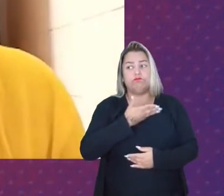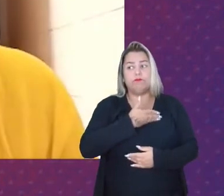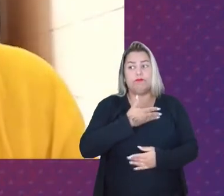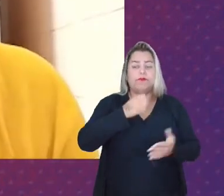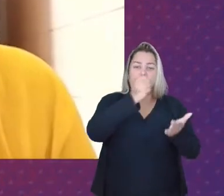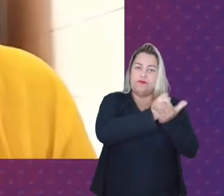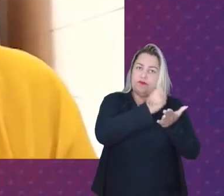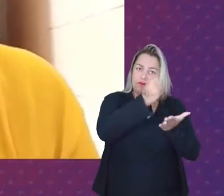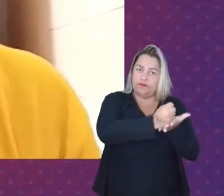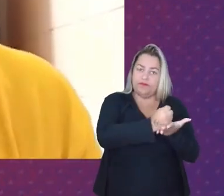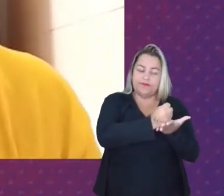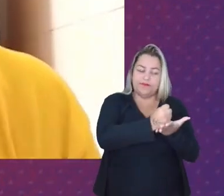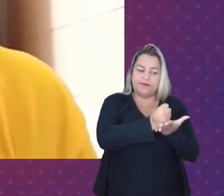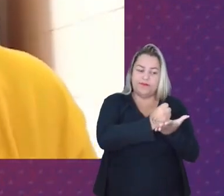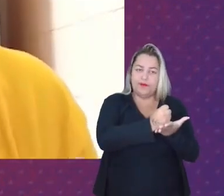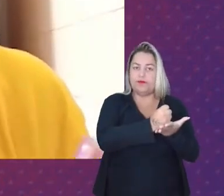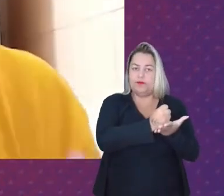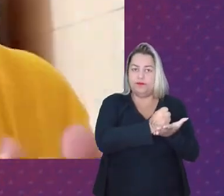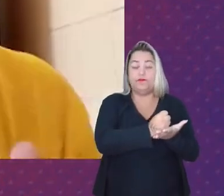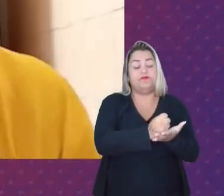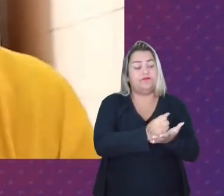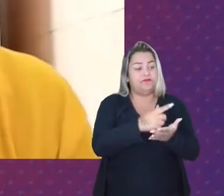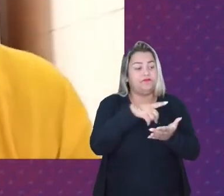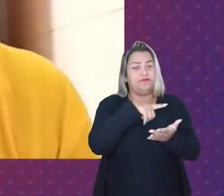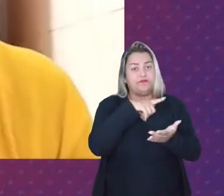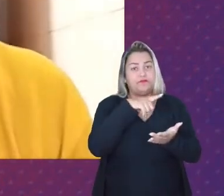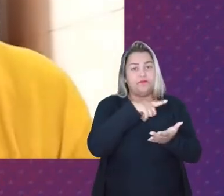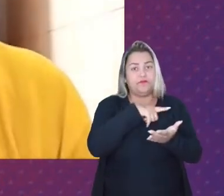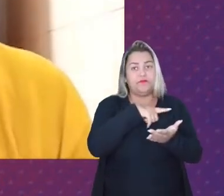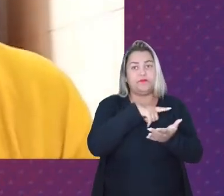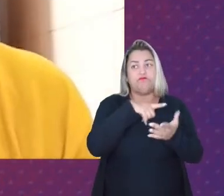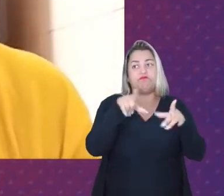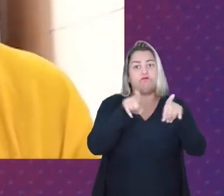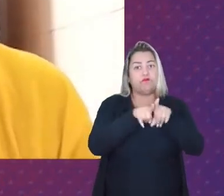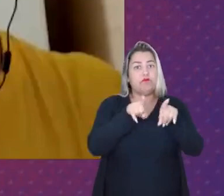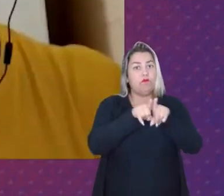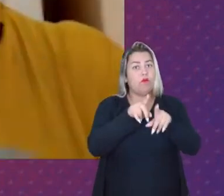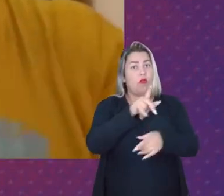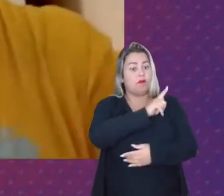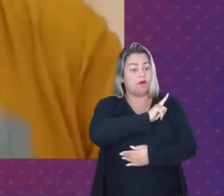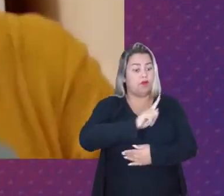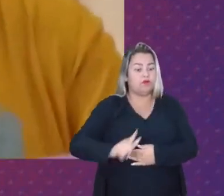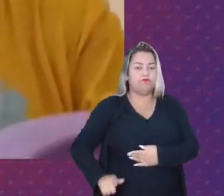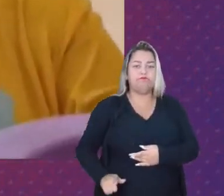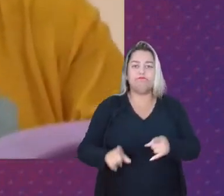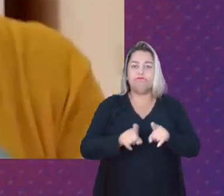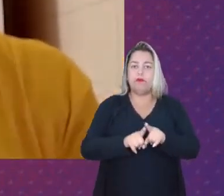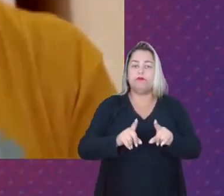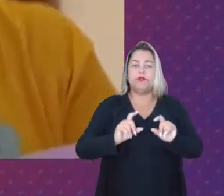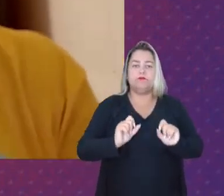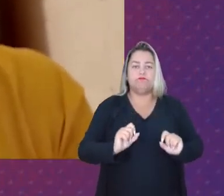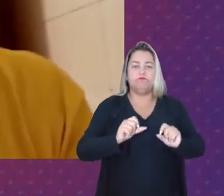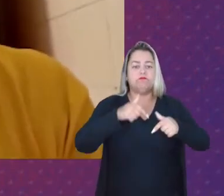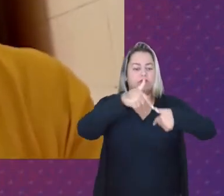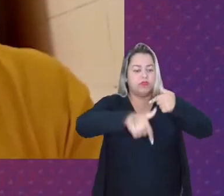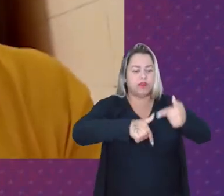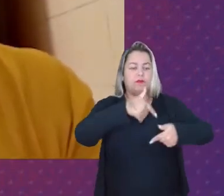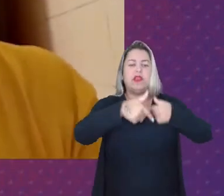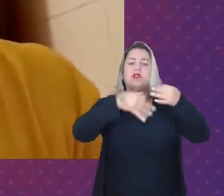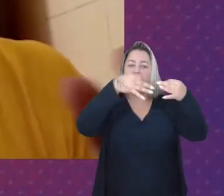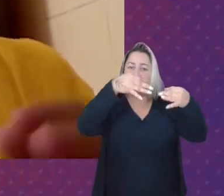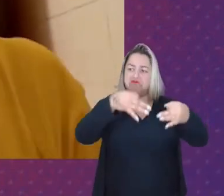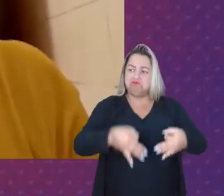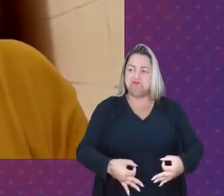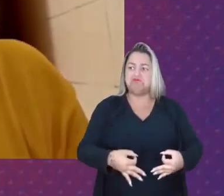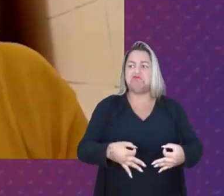contratos suspensos, né, recebendo pelo governo, muitos empregadores corretos,